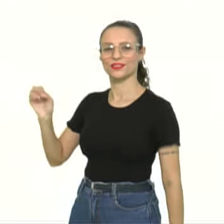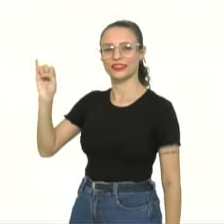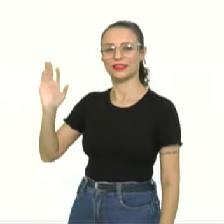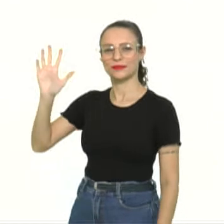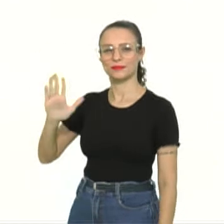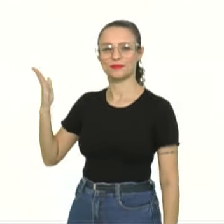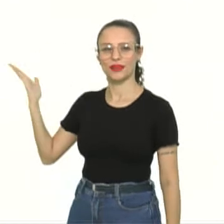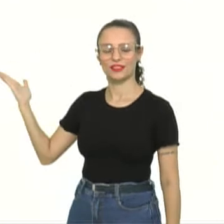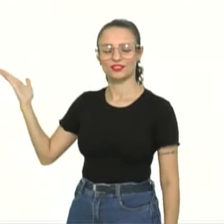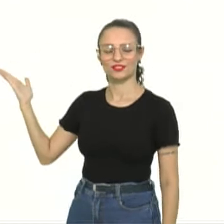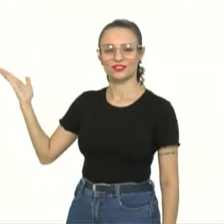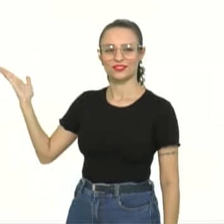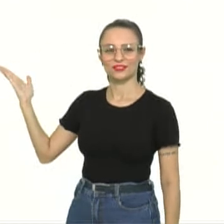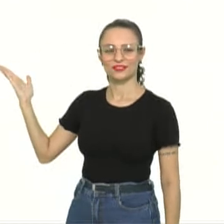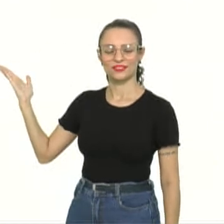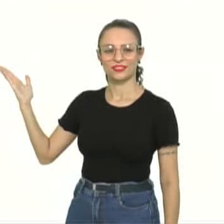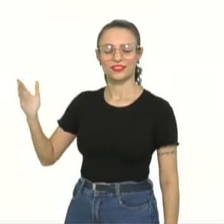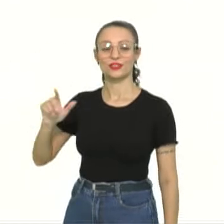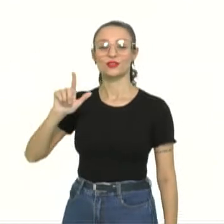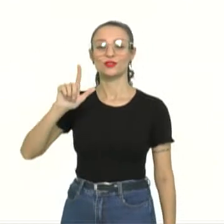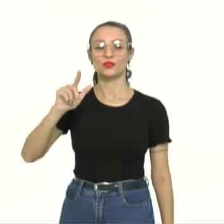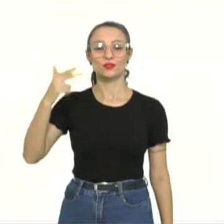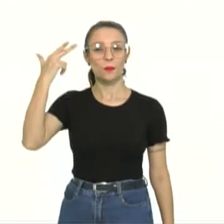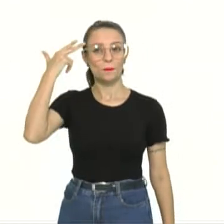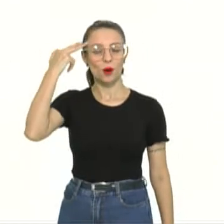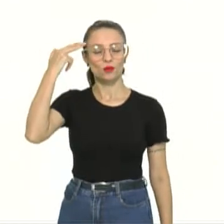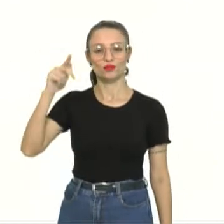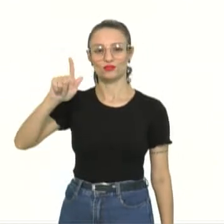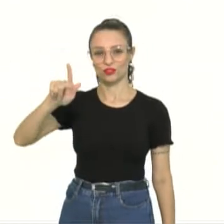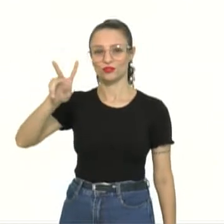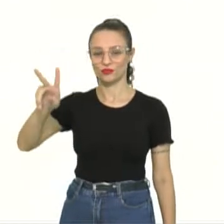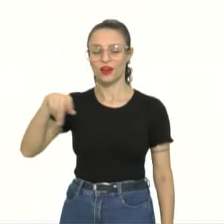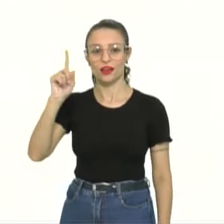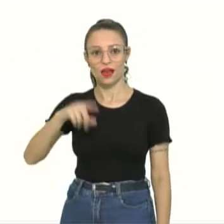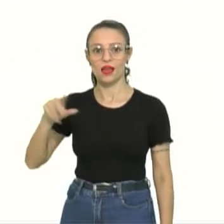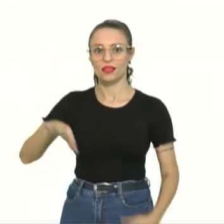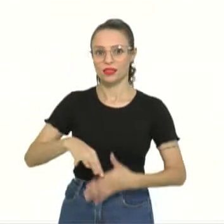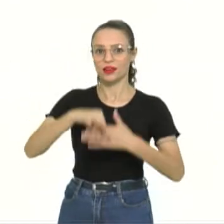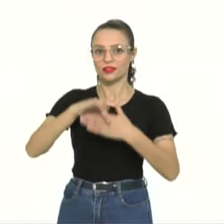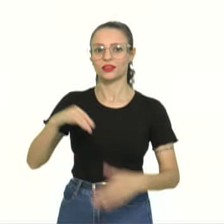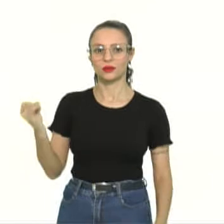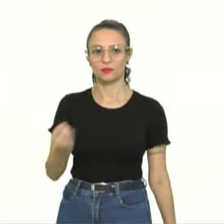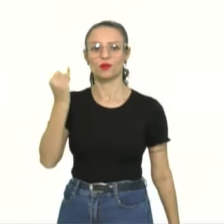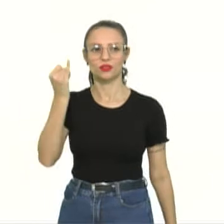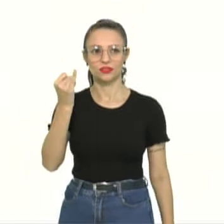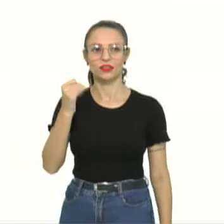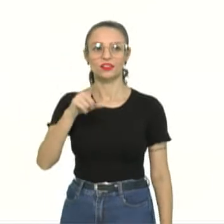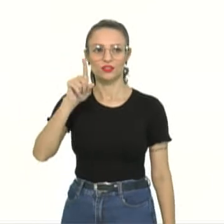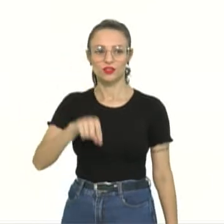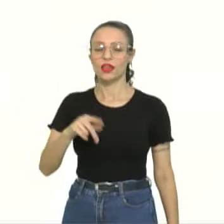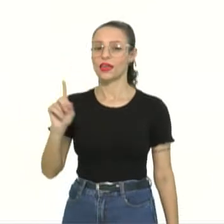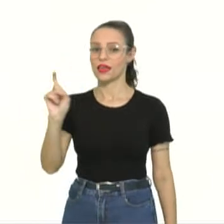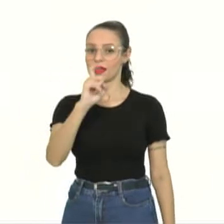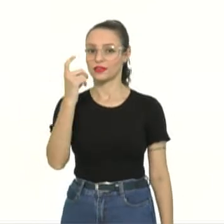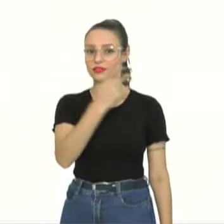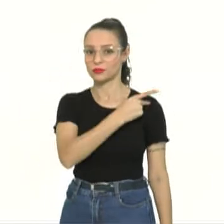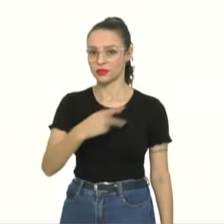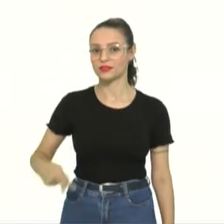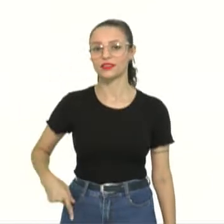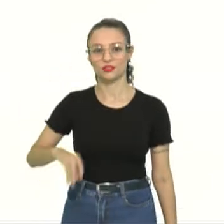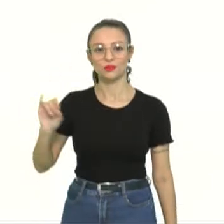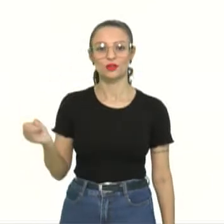imagem que é uma imagem do Getúlio Vargas um líder populista importante do nosso país foi um presidente